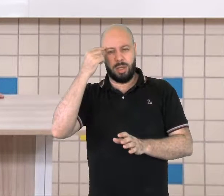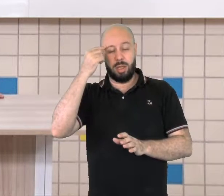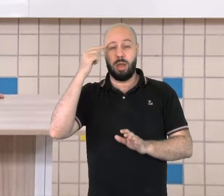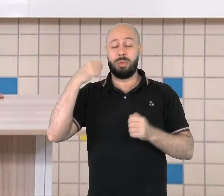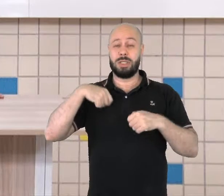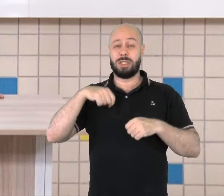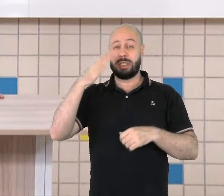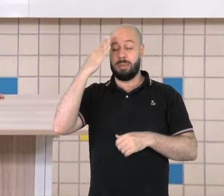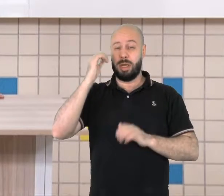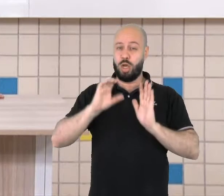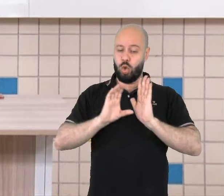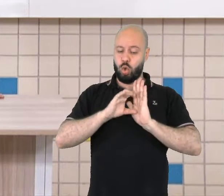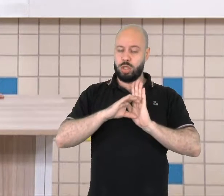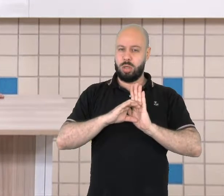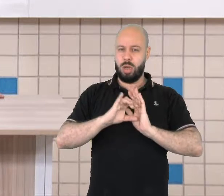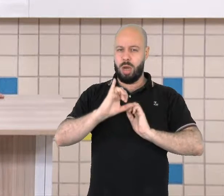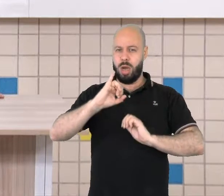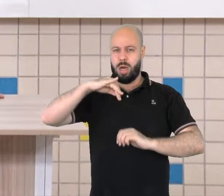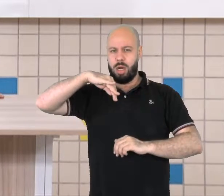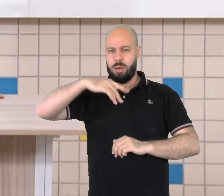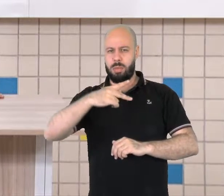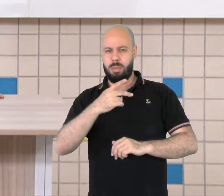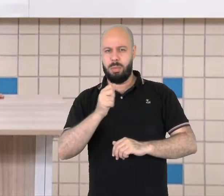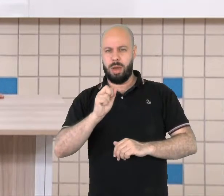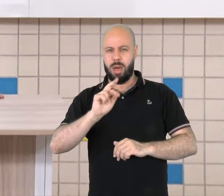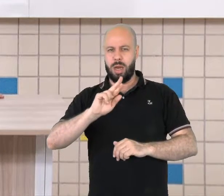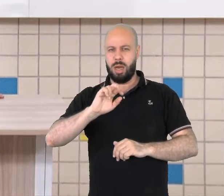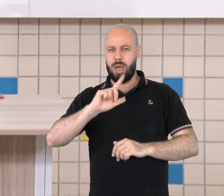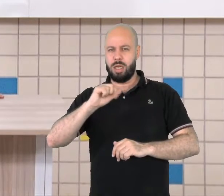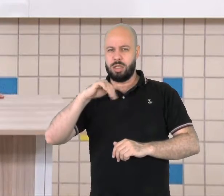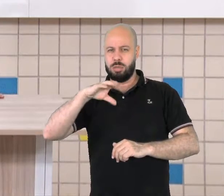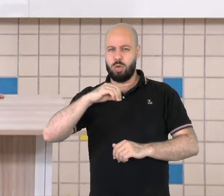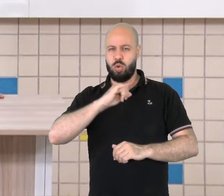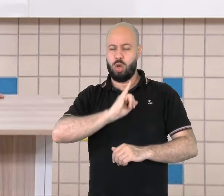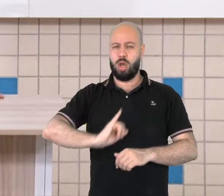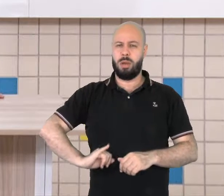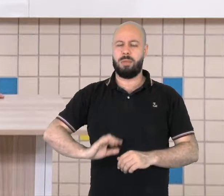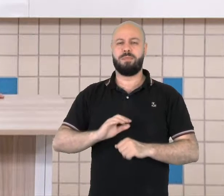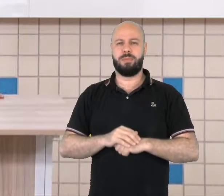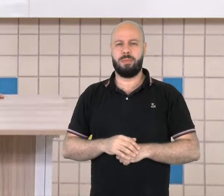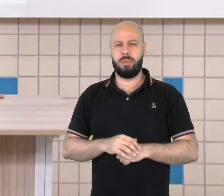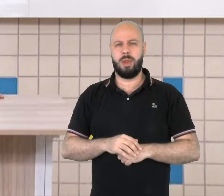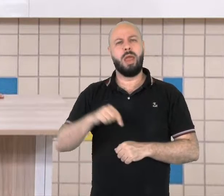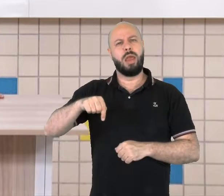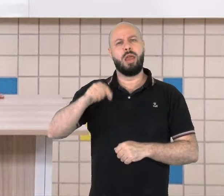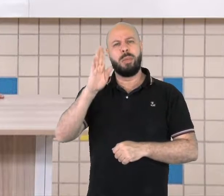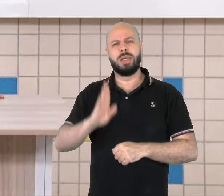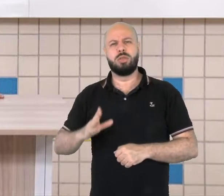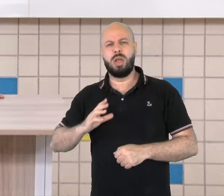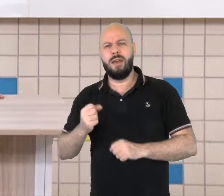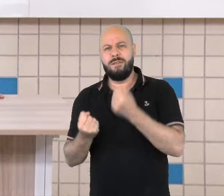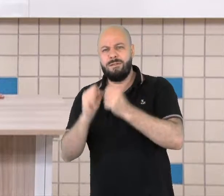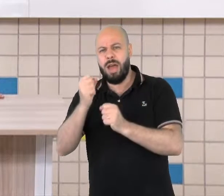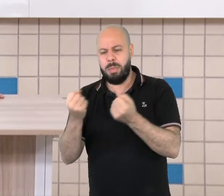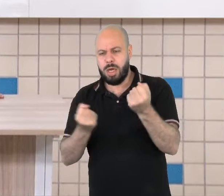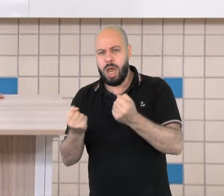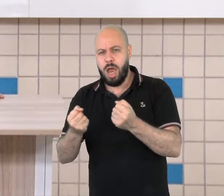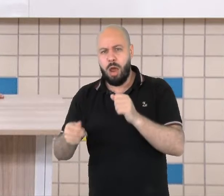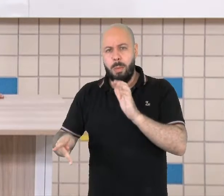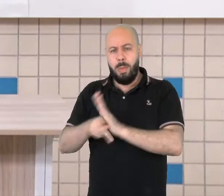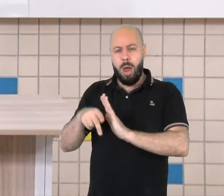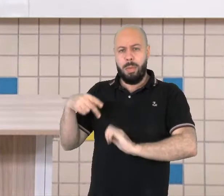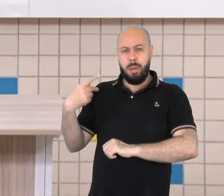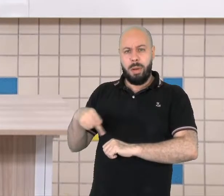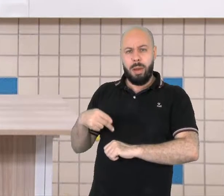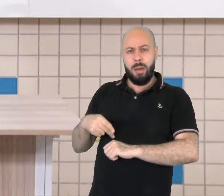de imperialismo. Nós não temos no Brasil nenhuma fábrica de carro brasileira. Tá? Nós somos o